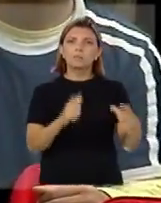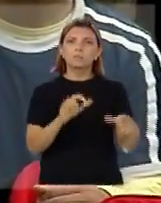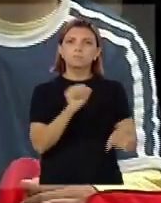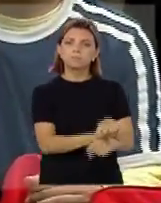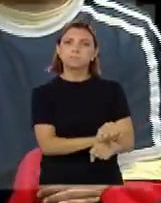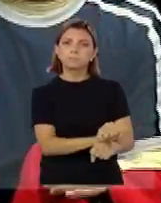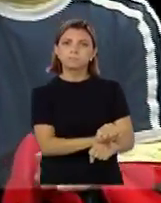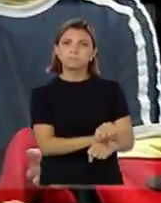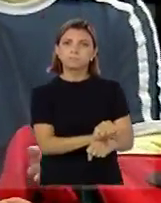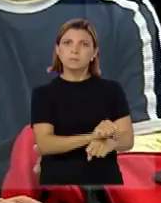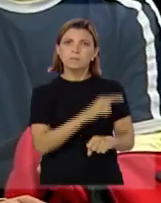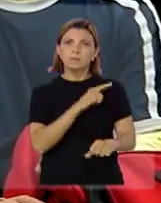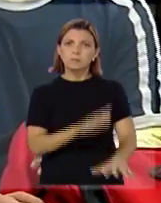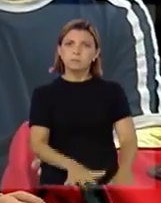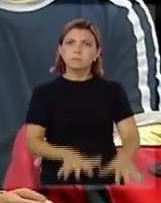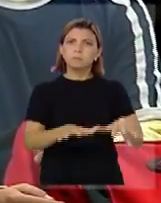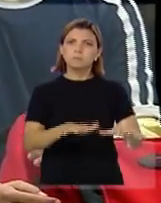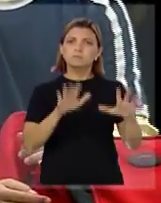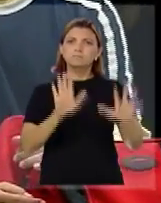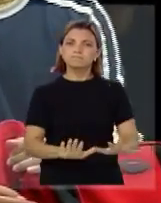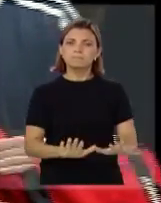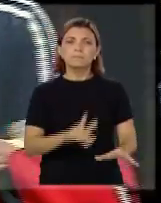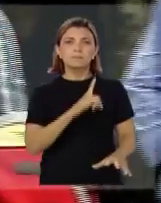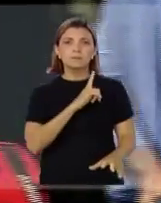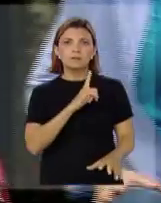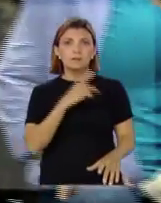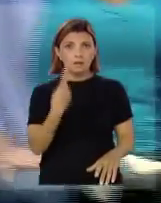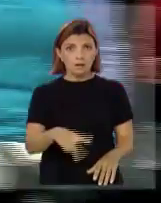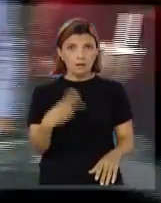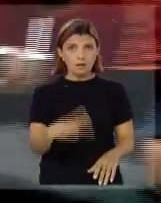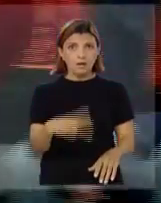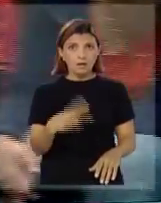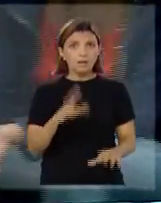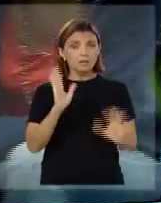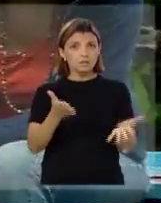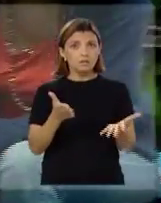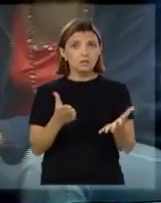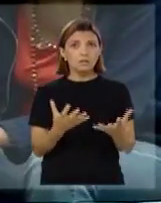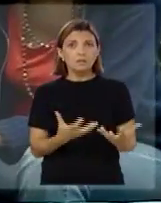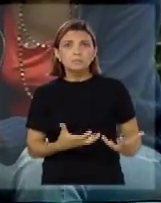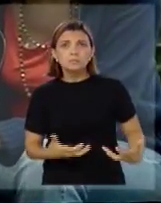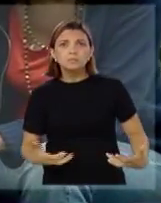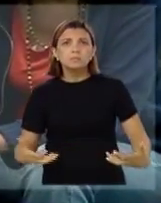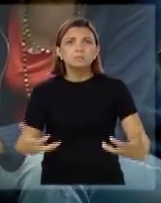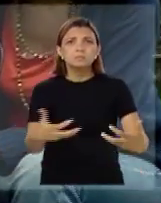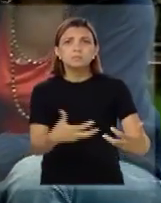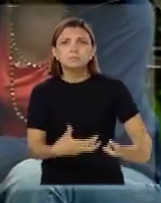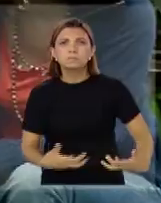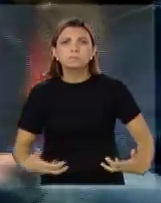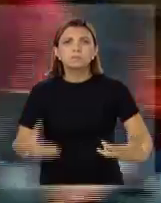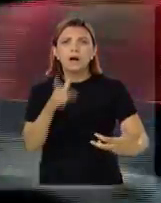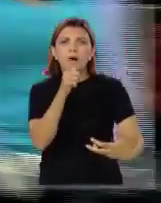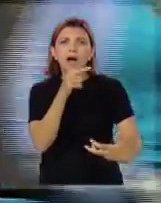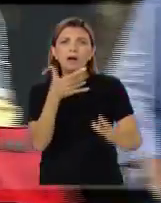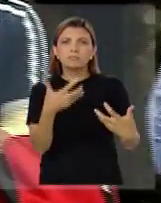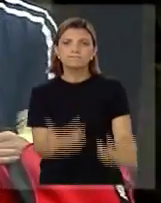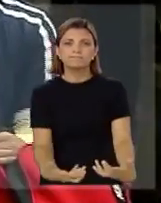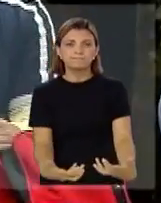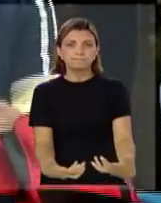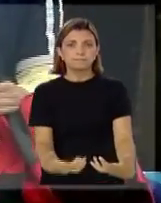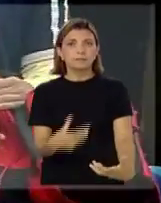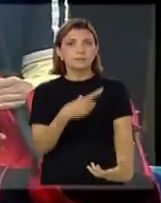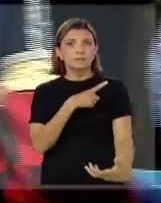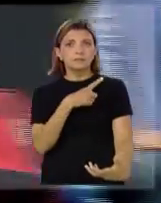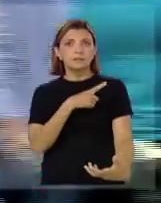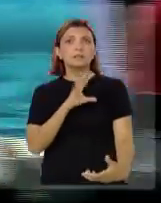tempo parada depois das enchentes dos grandes rios. Ah, então a vegetação ela se adaptou ao terreno alagado, não é? Isso.